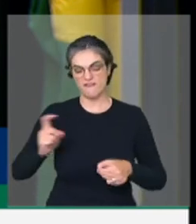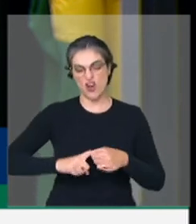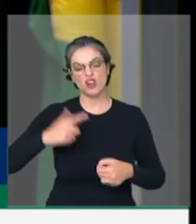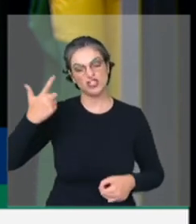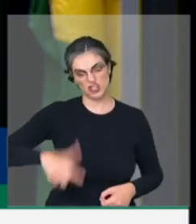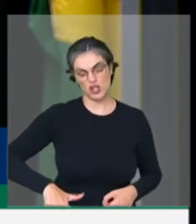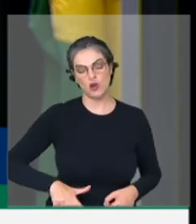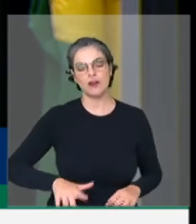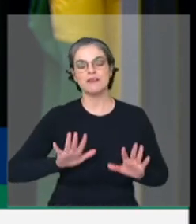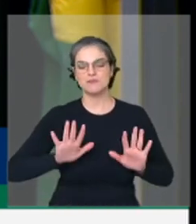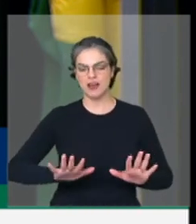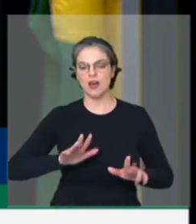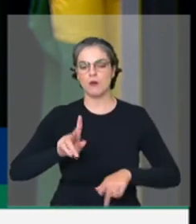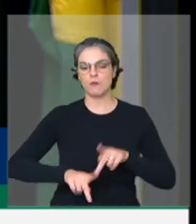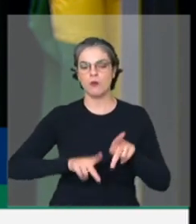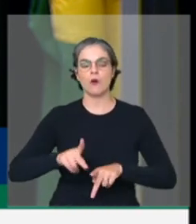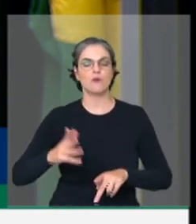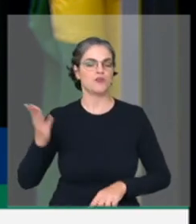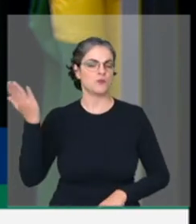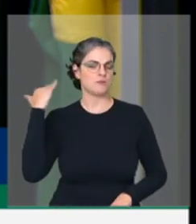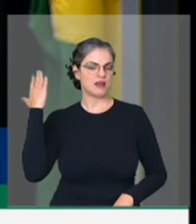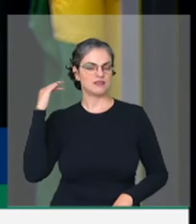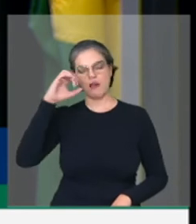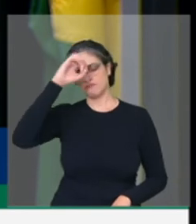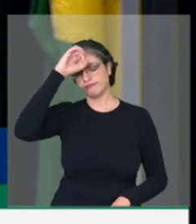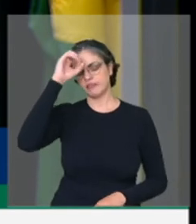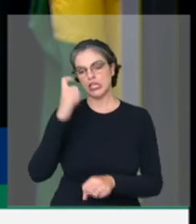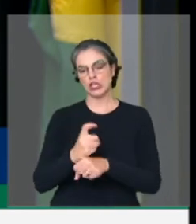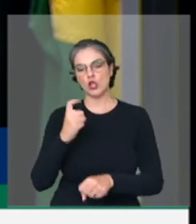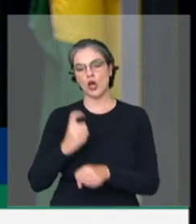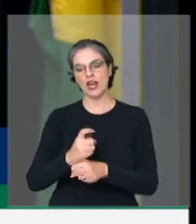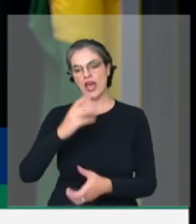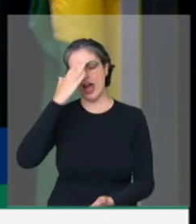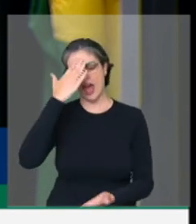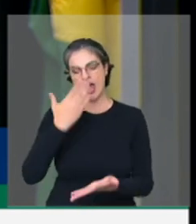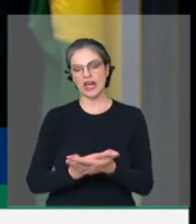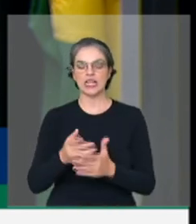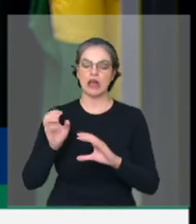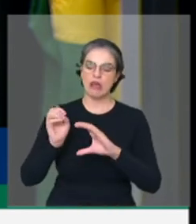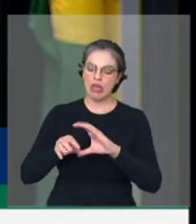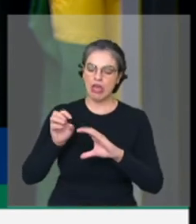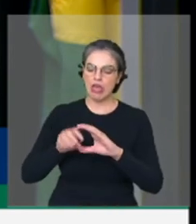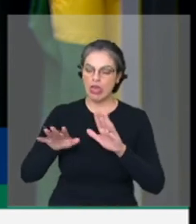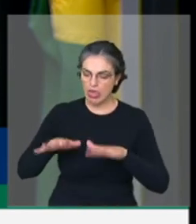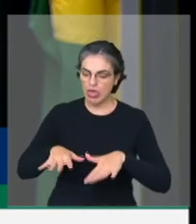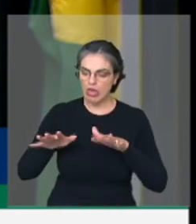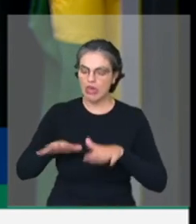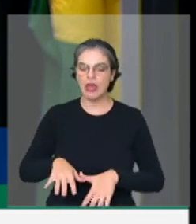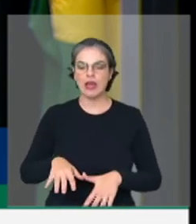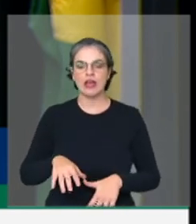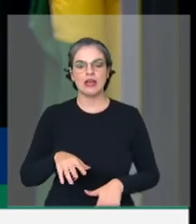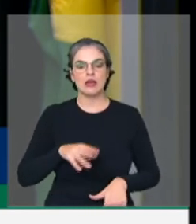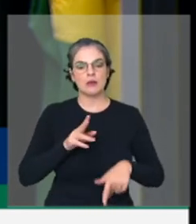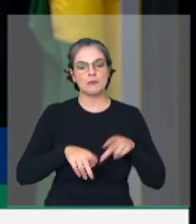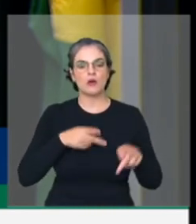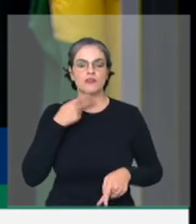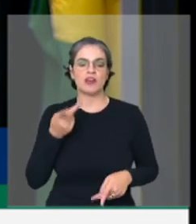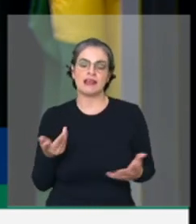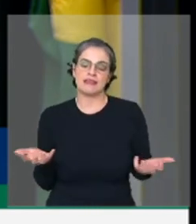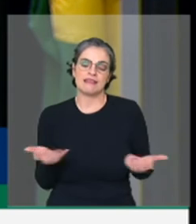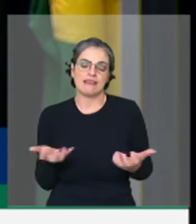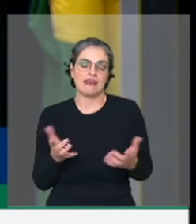povo, naquela época ignorante, acreditando na Rede Globo, diz: queremos democracia,